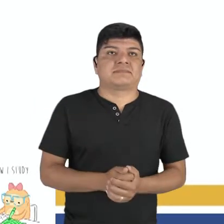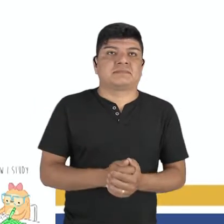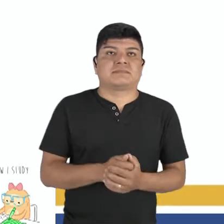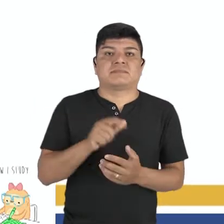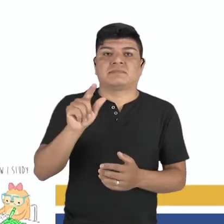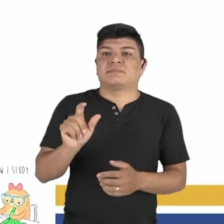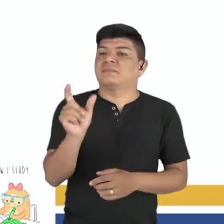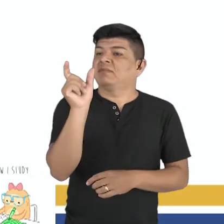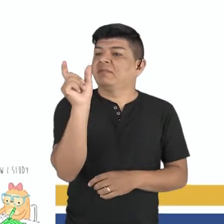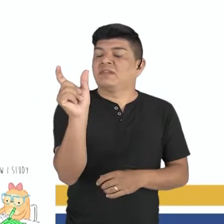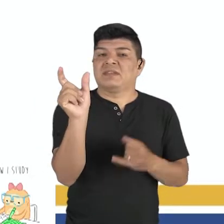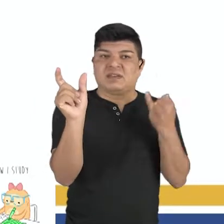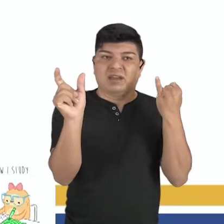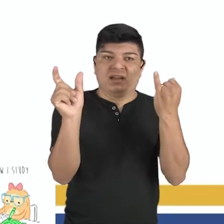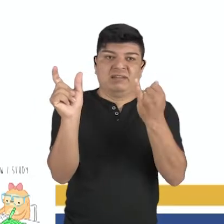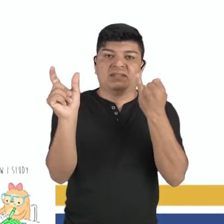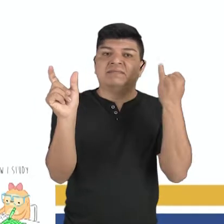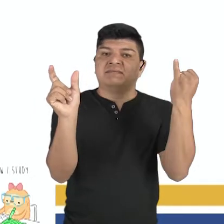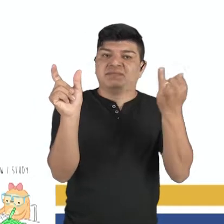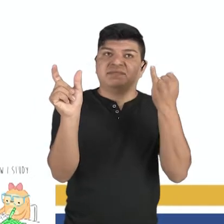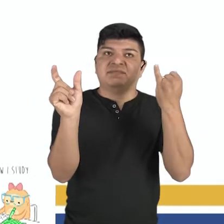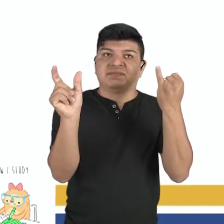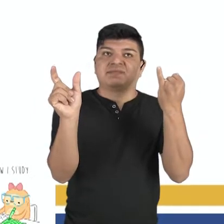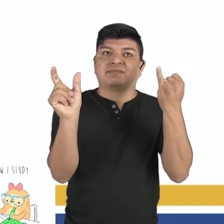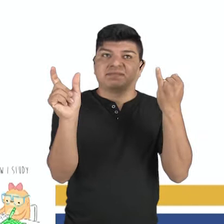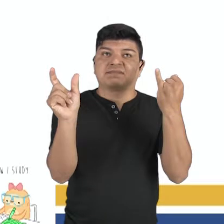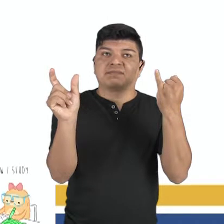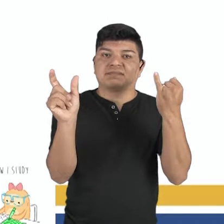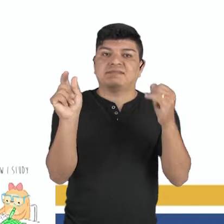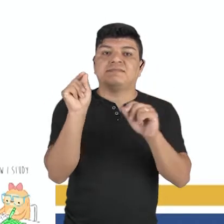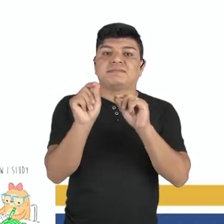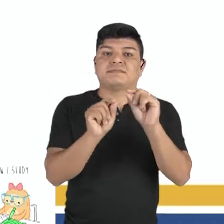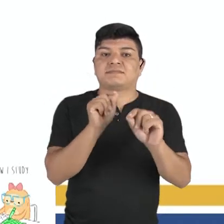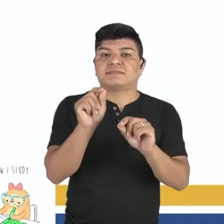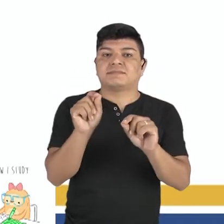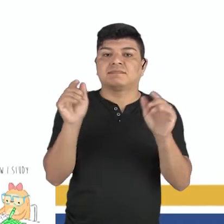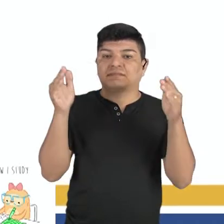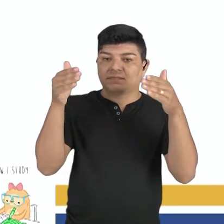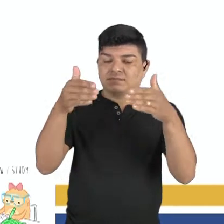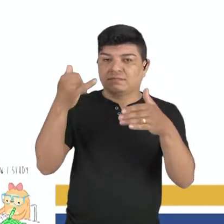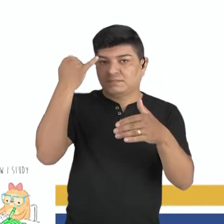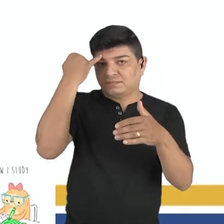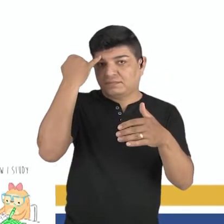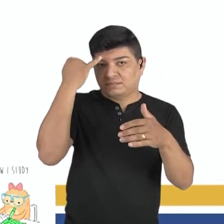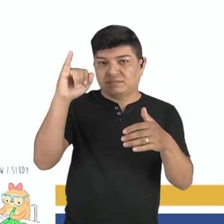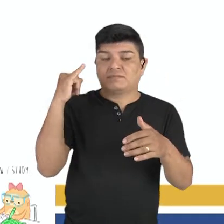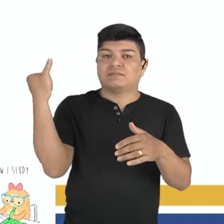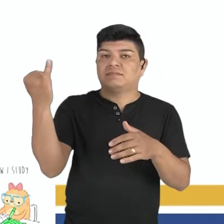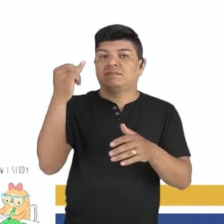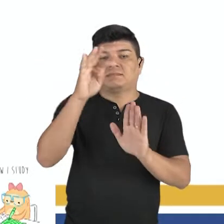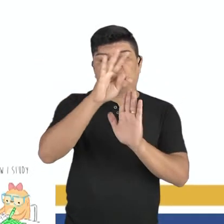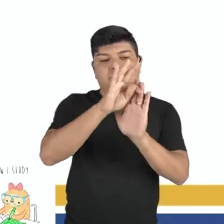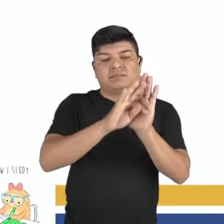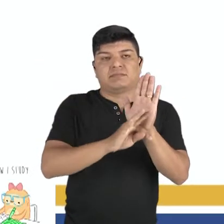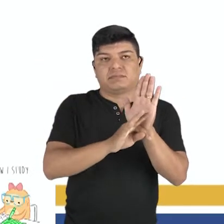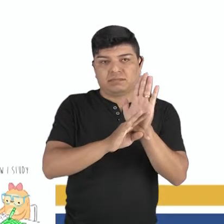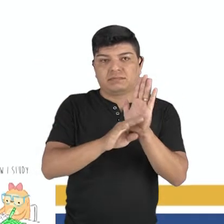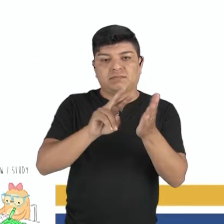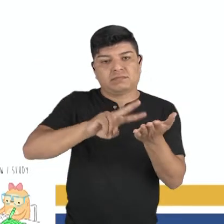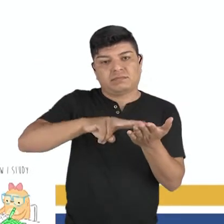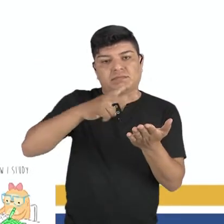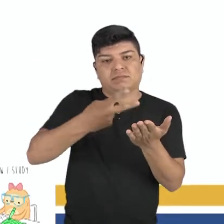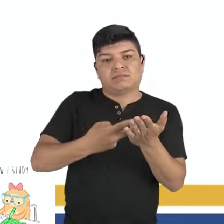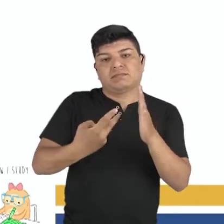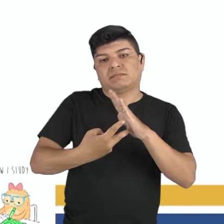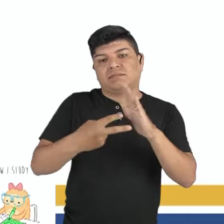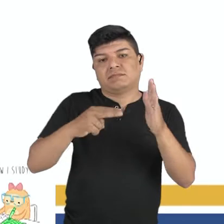a palavra-chave. O que é a palavra-chave? É o termo que sintetiza as ideias importantes do texto, traduz o